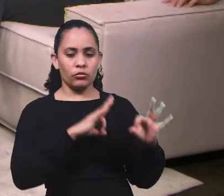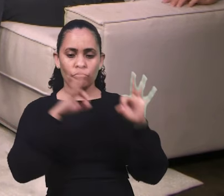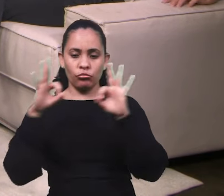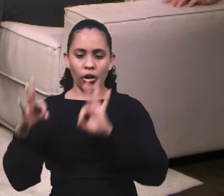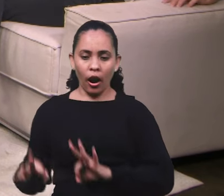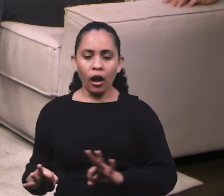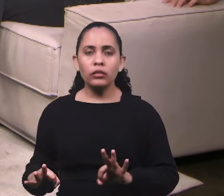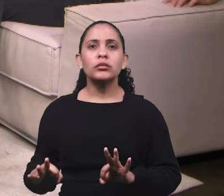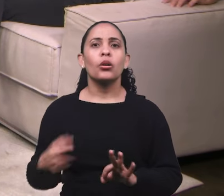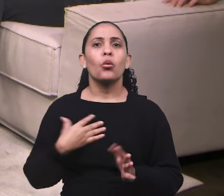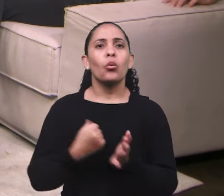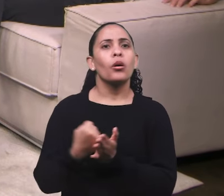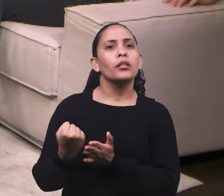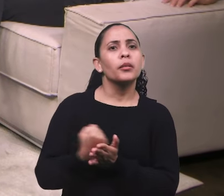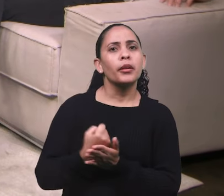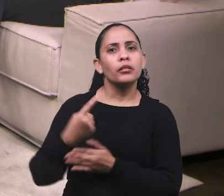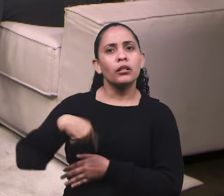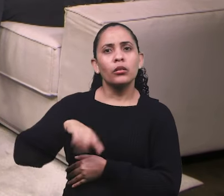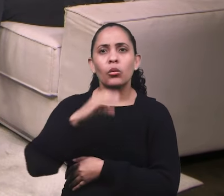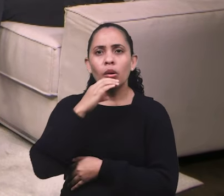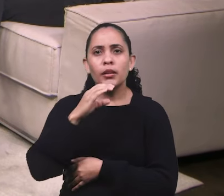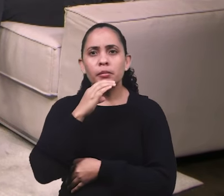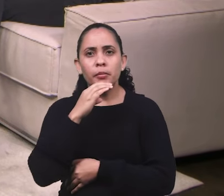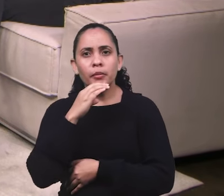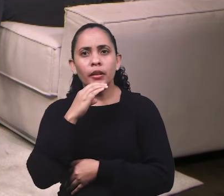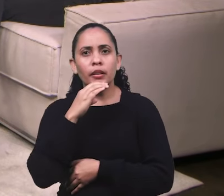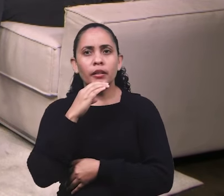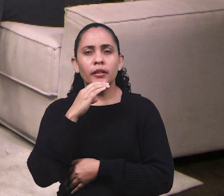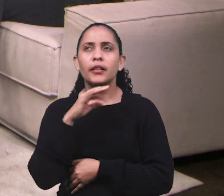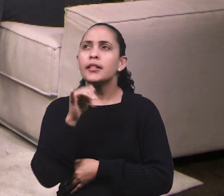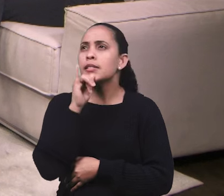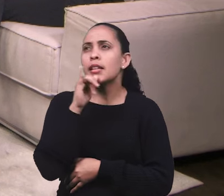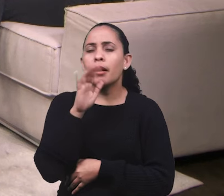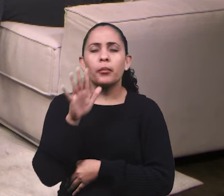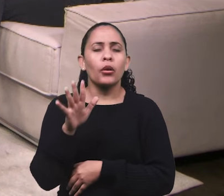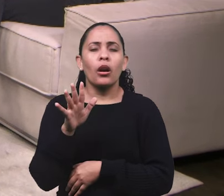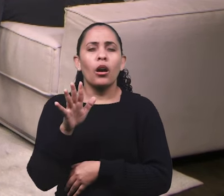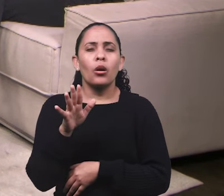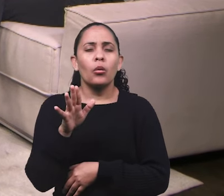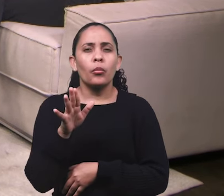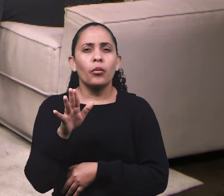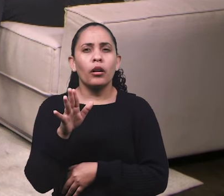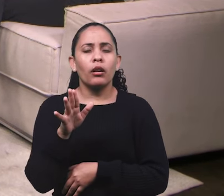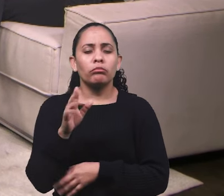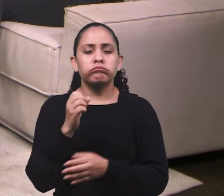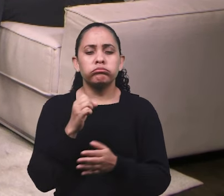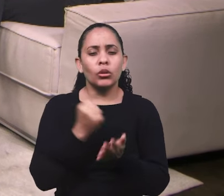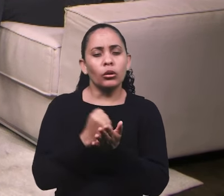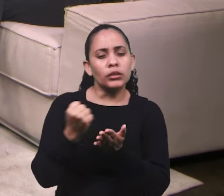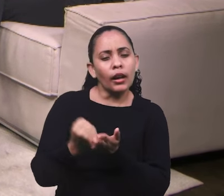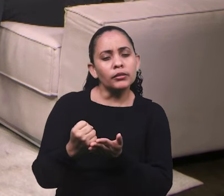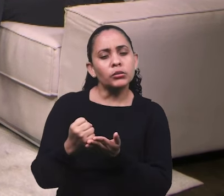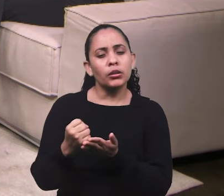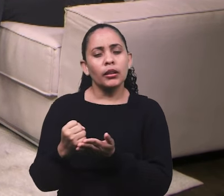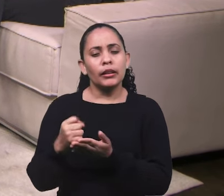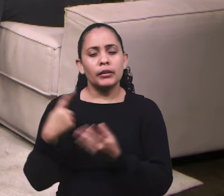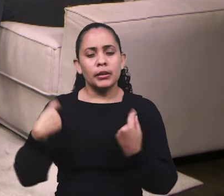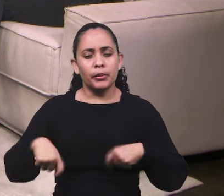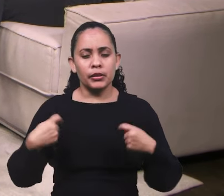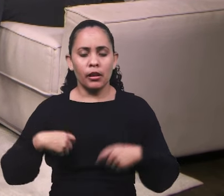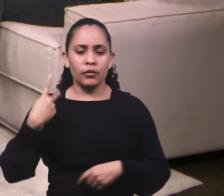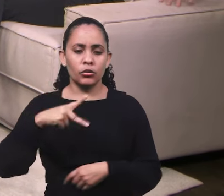Conhecimento adquirido ali, né? Alguma soft skill ali, por exemplo, alguma negociação? uma técnica de negociação que se não fosse isso